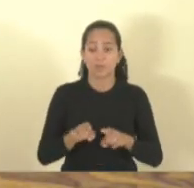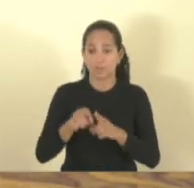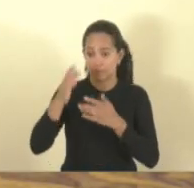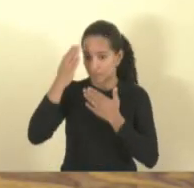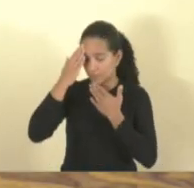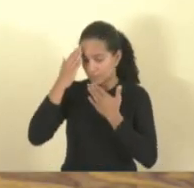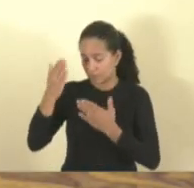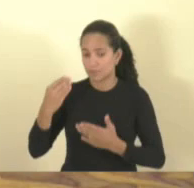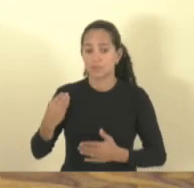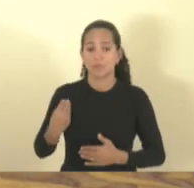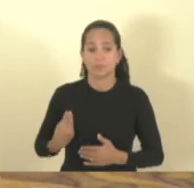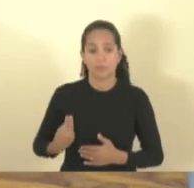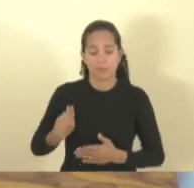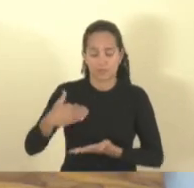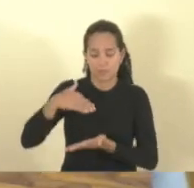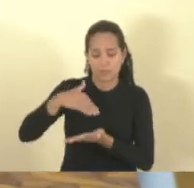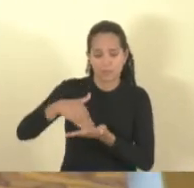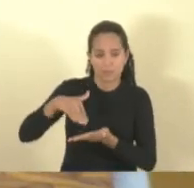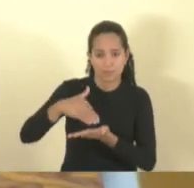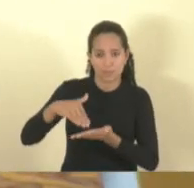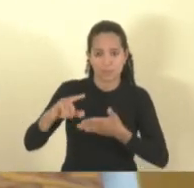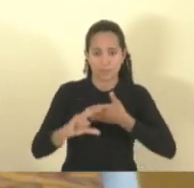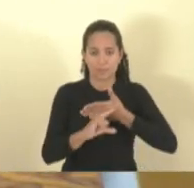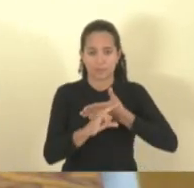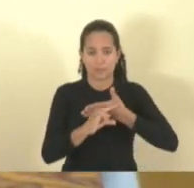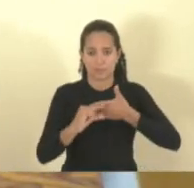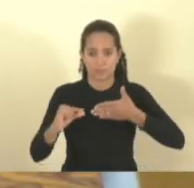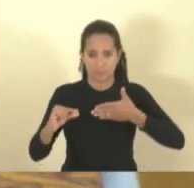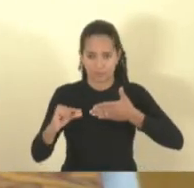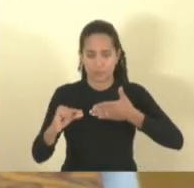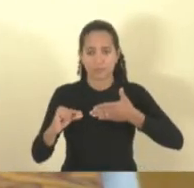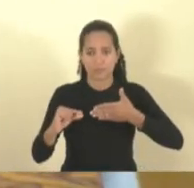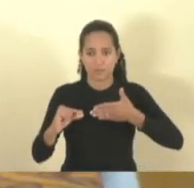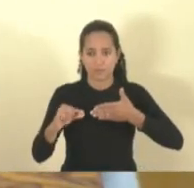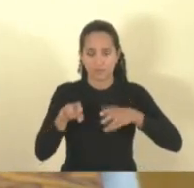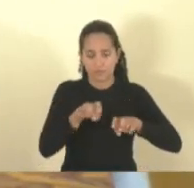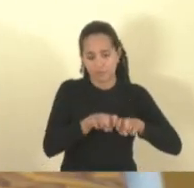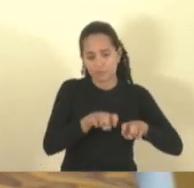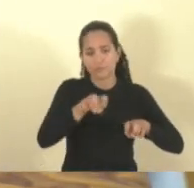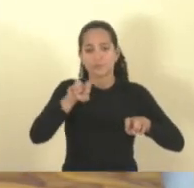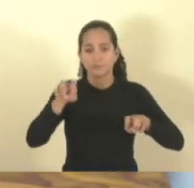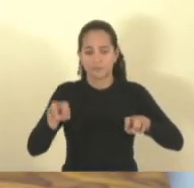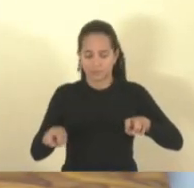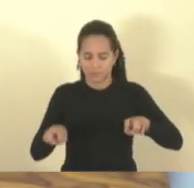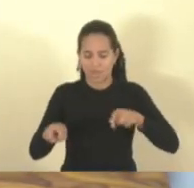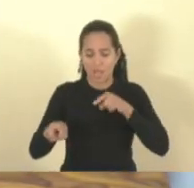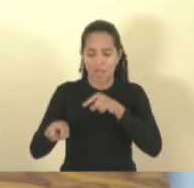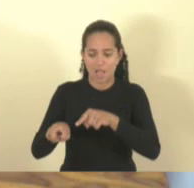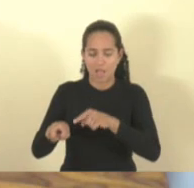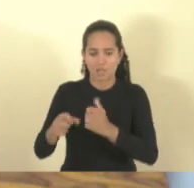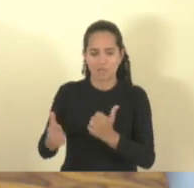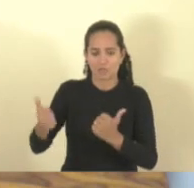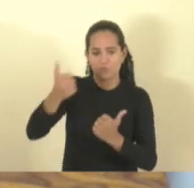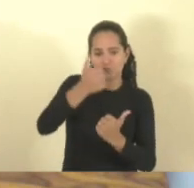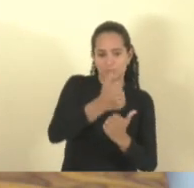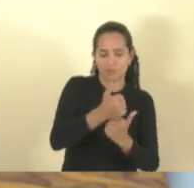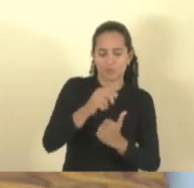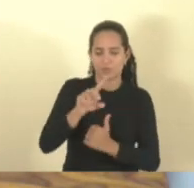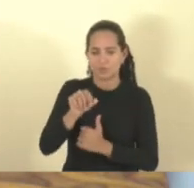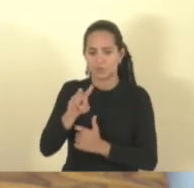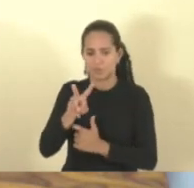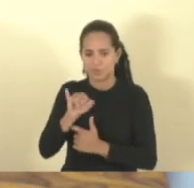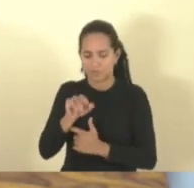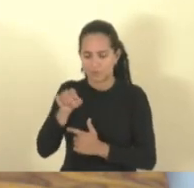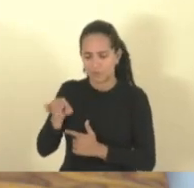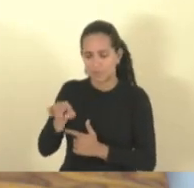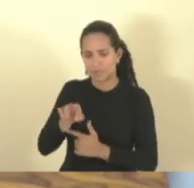também a presença do nosso secretário da Casa Civil, que está, né, que entrou no lugar do Davi, igualmente um grande